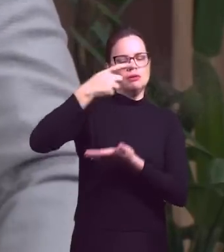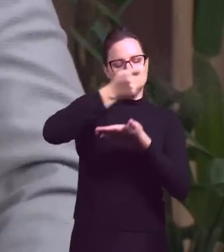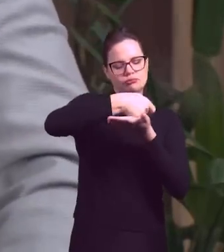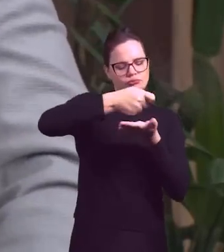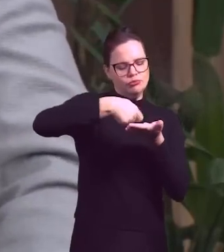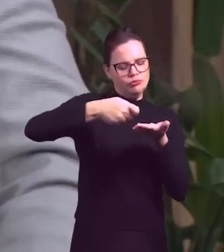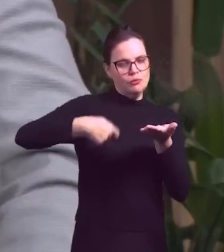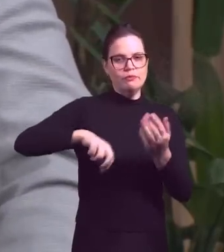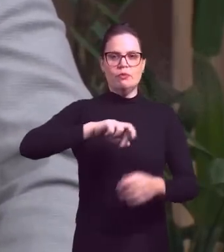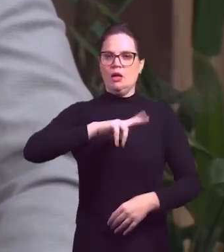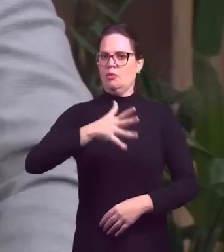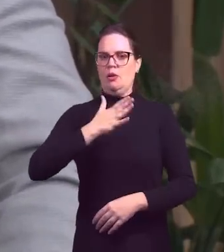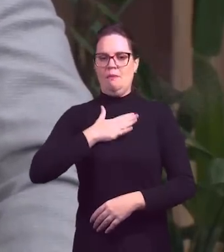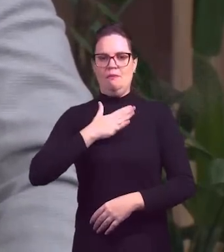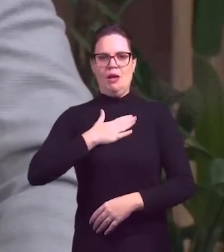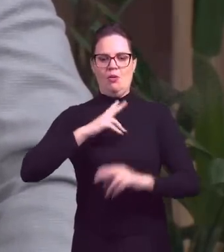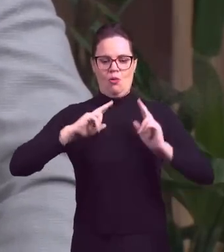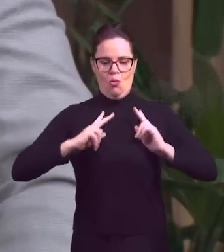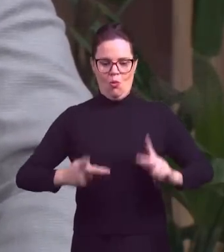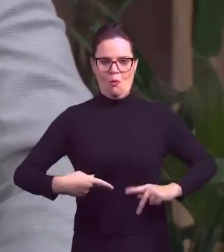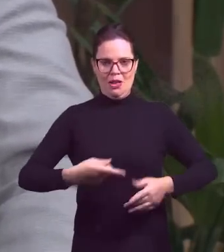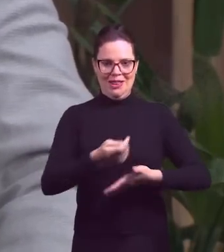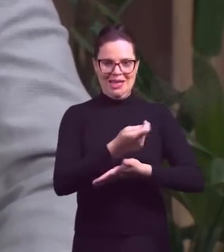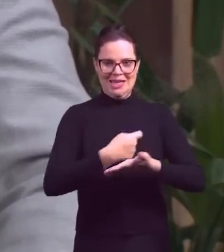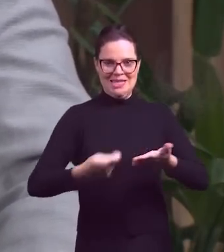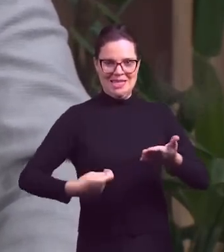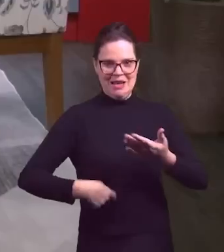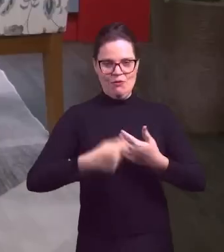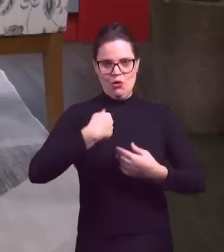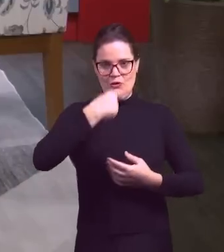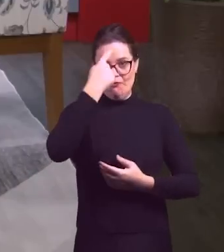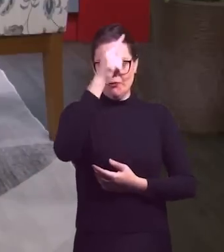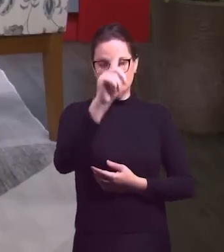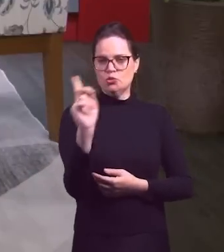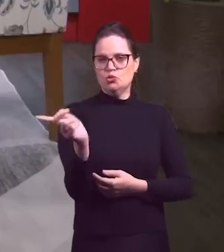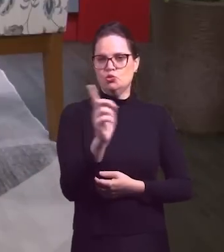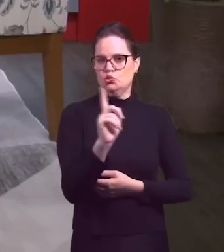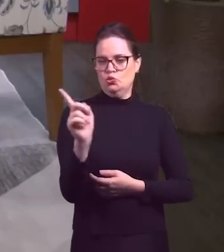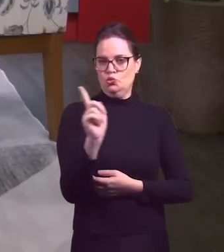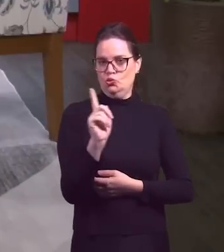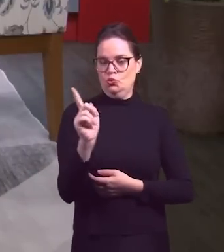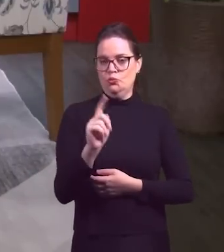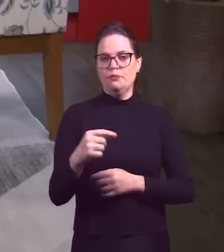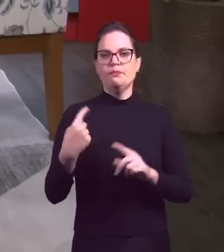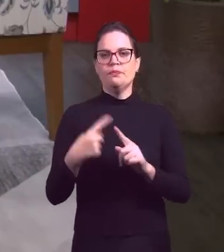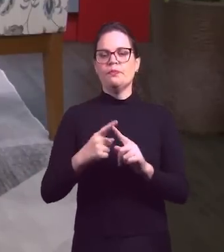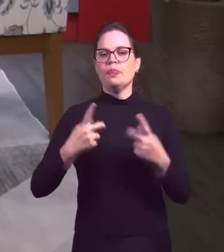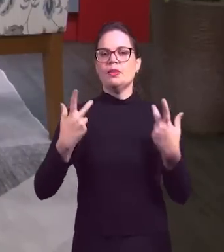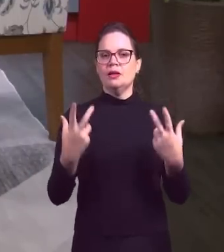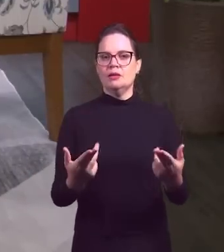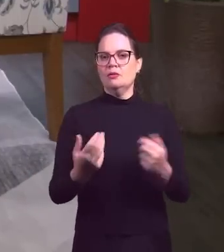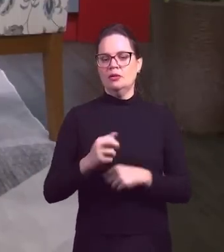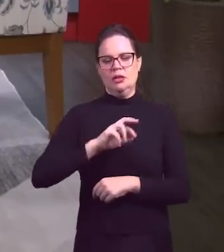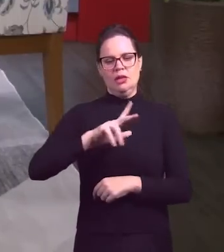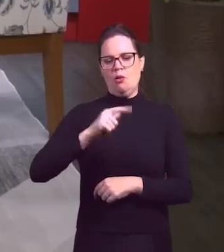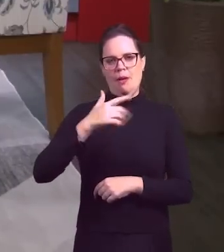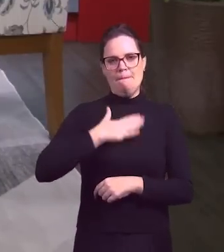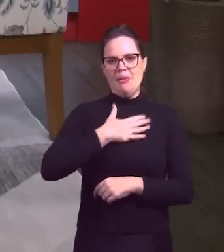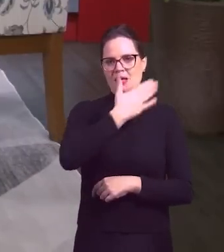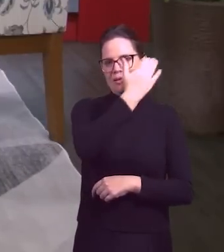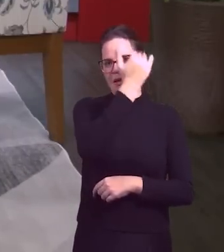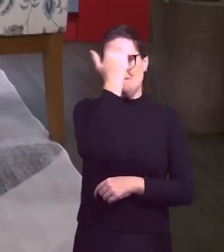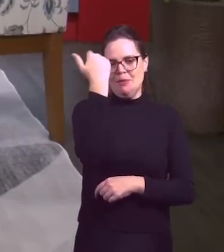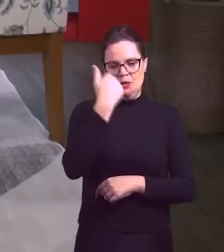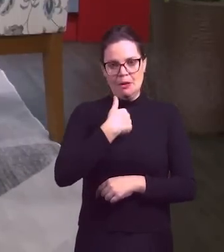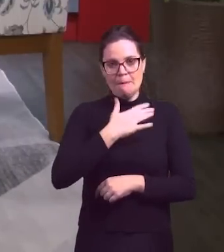do homem que foi construída. Né? Então, o senhor até mencionou, né, pastor, que não se consiste em